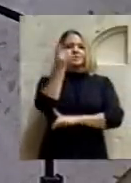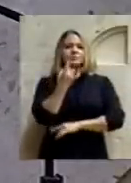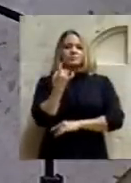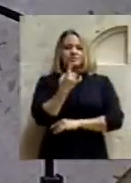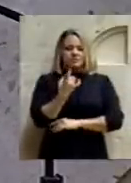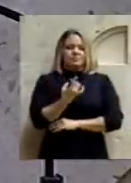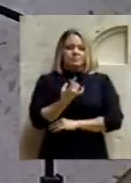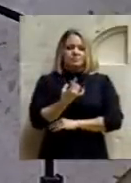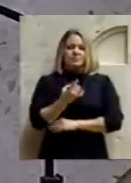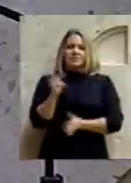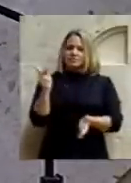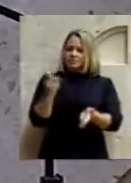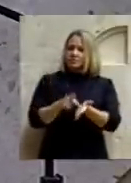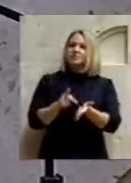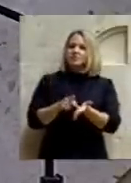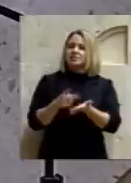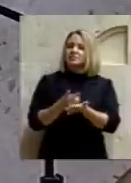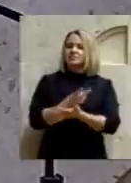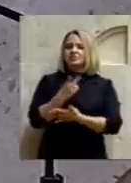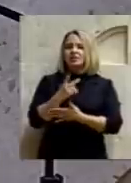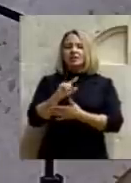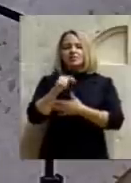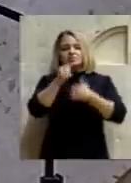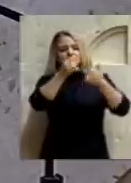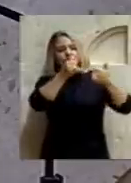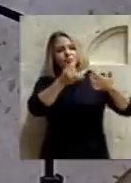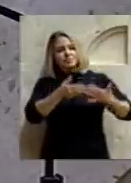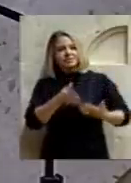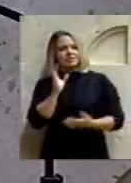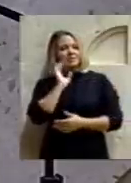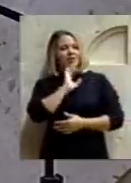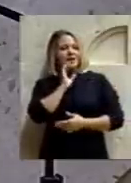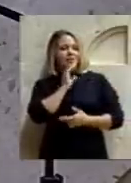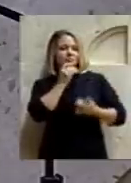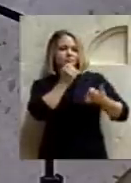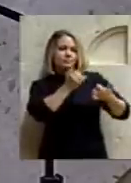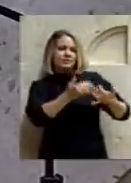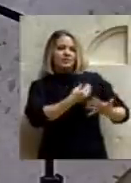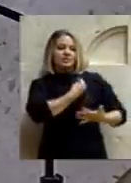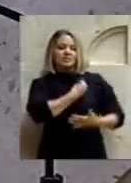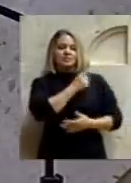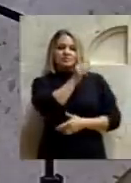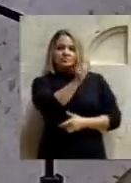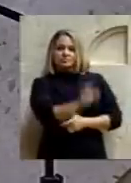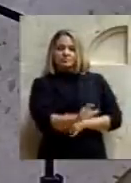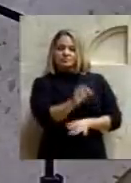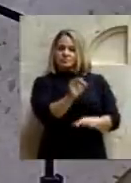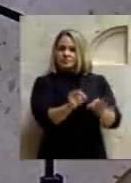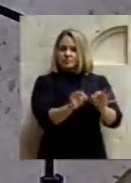Evidentemente, depois de abordar, nessas rápidas palavras, a figura do juiz,